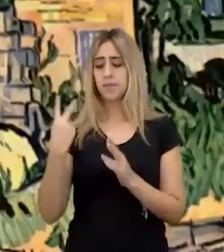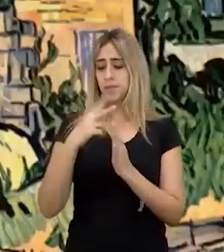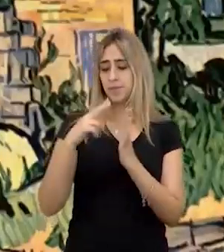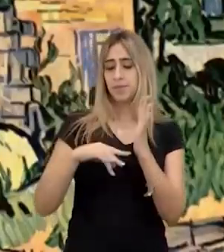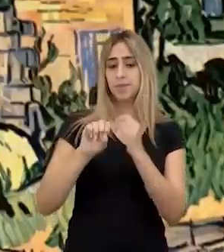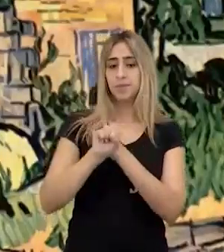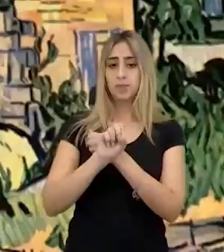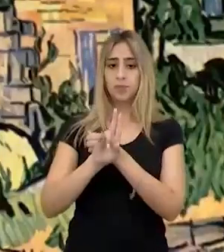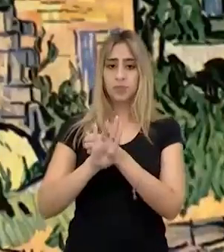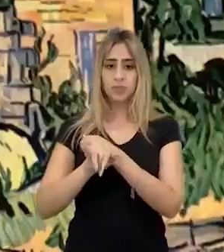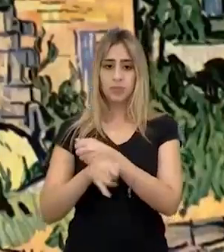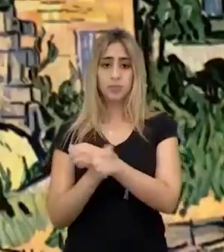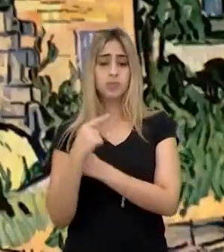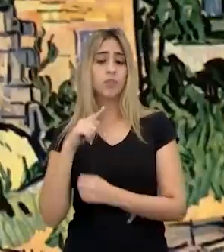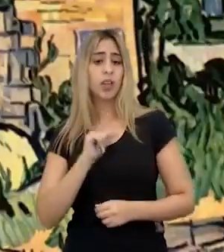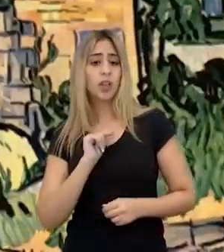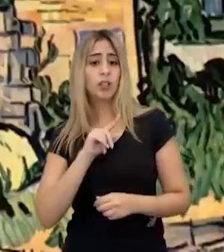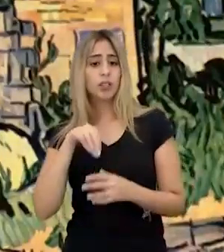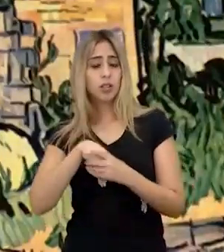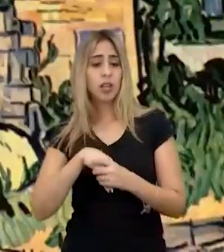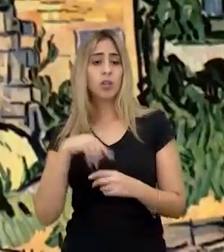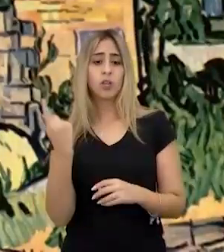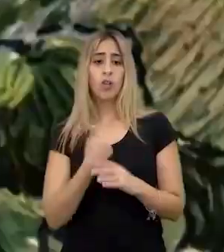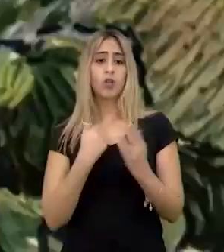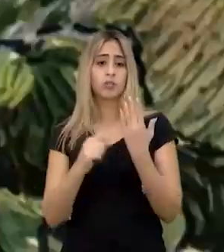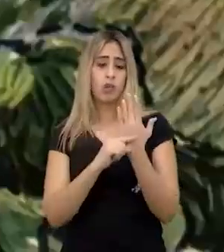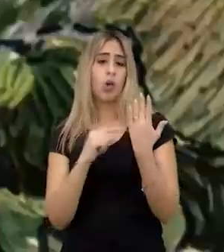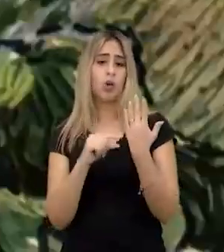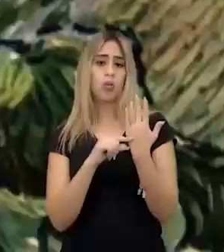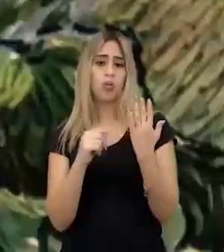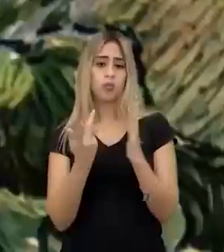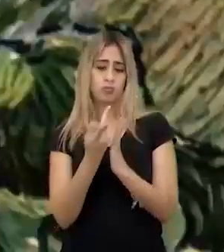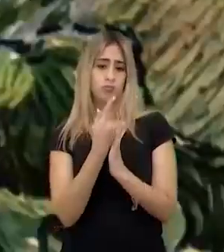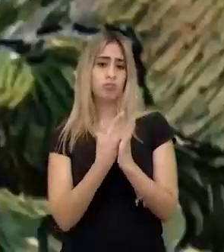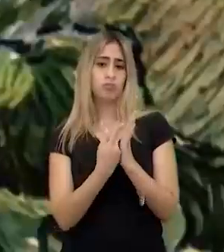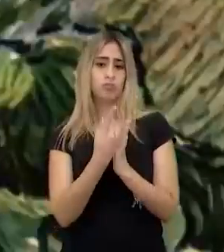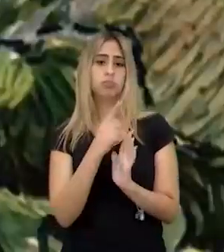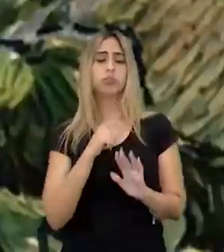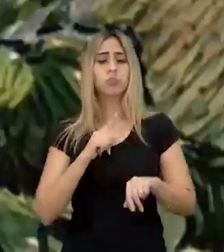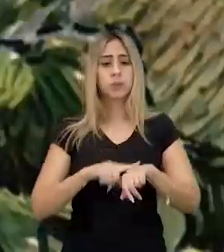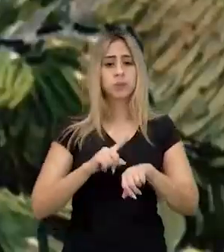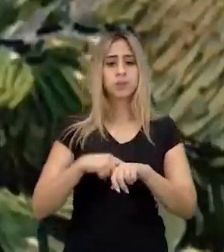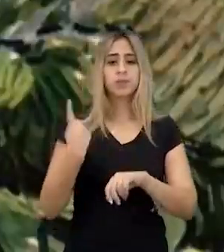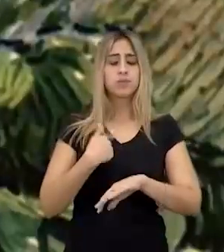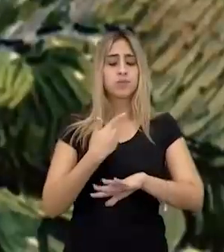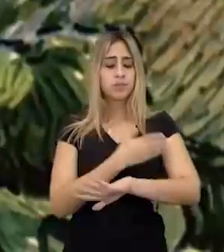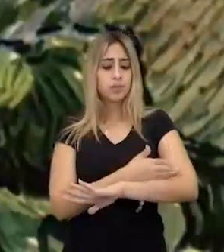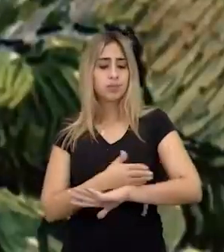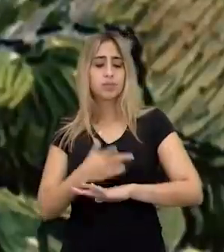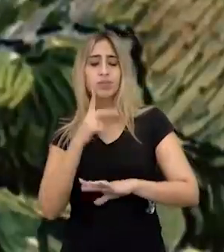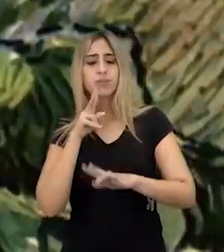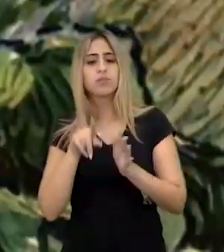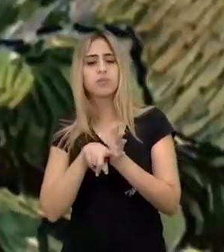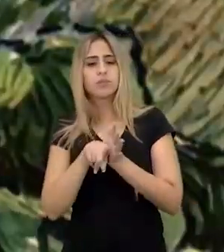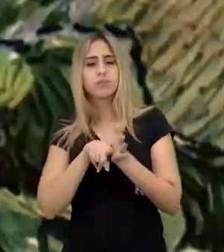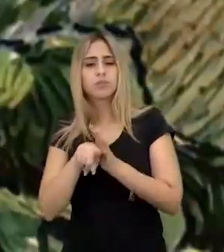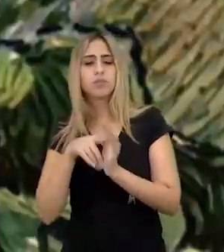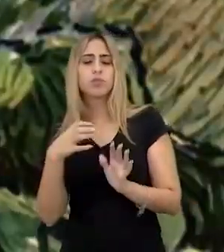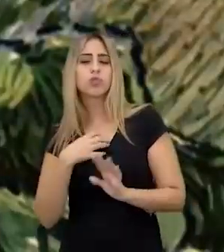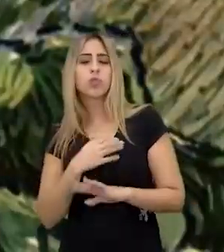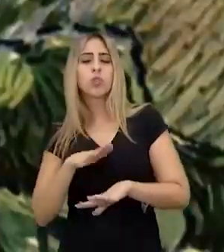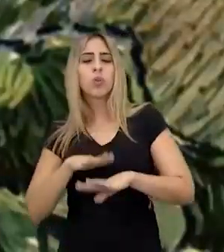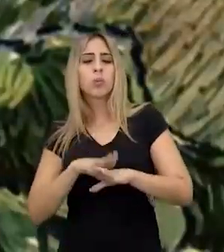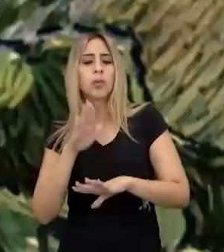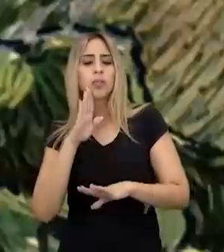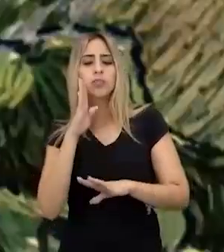a narrativa que existe dentro dessa obra, certo? E tem aí agora os momentos que a gente vai começar a analisar de forma mais acadêmica,